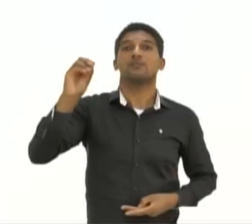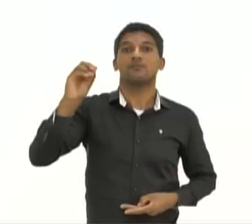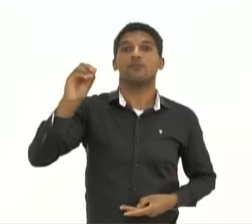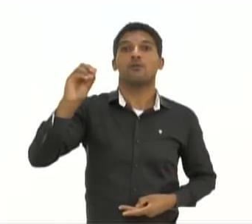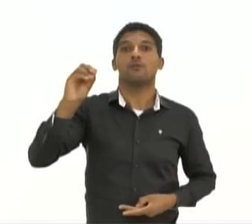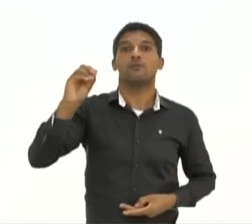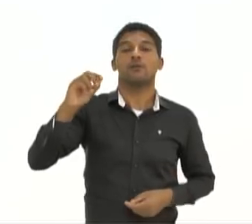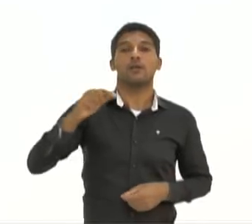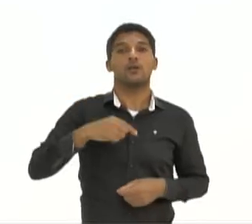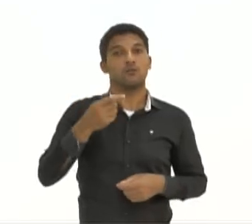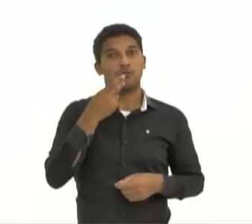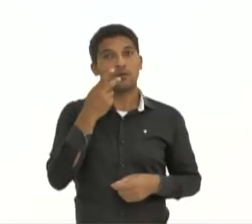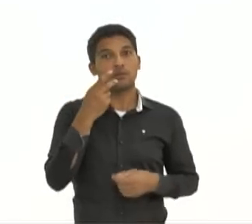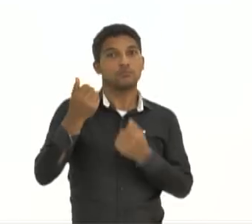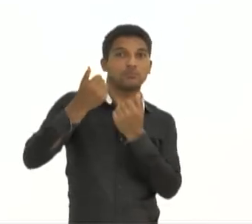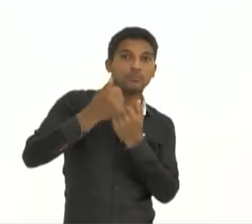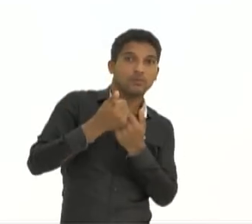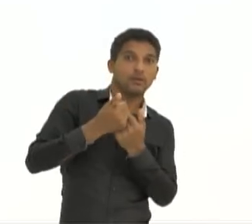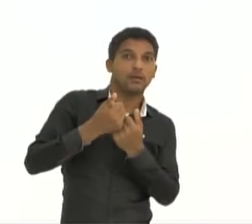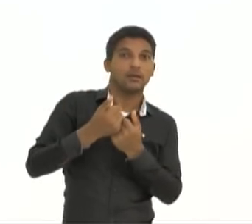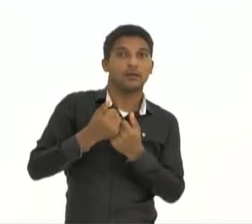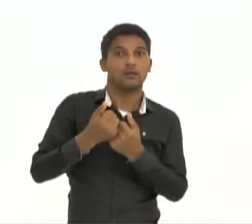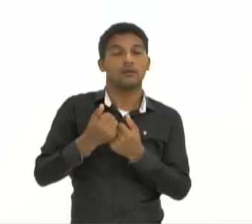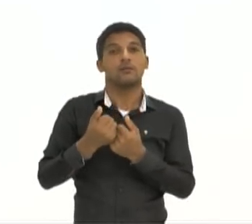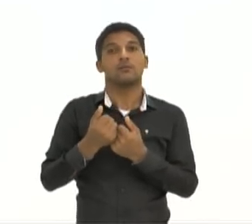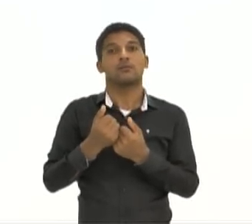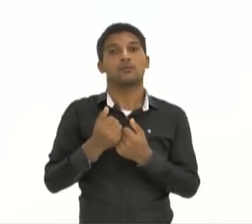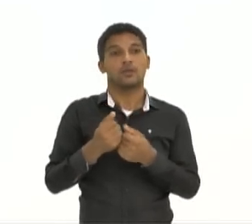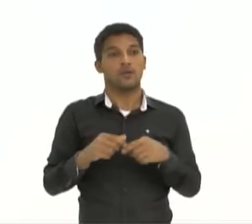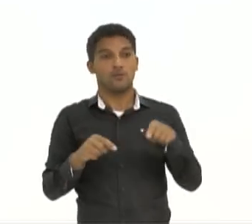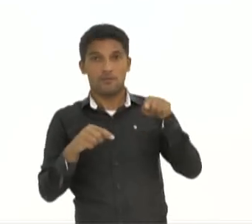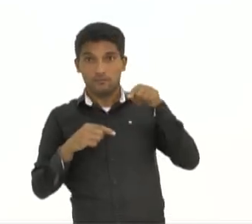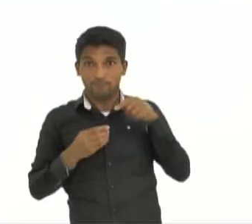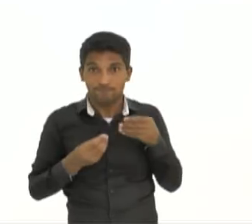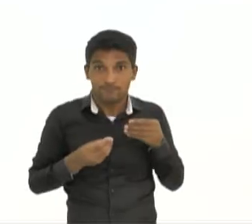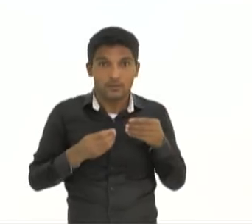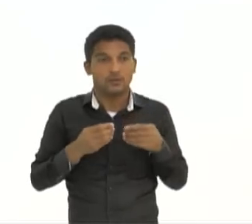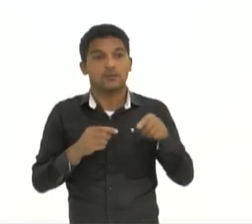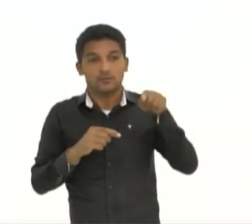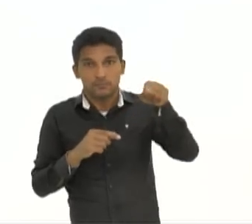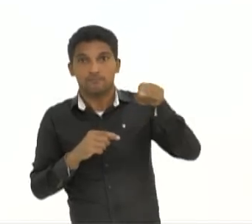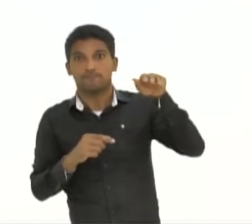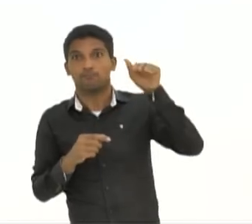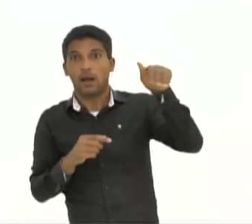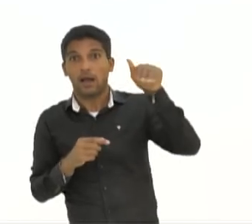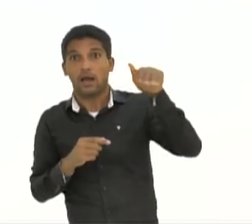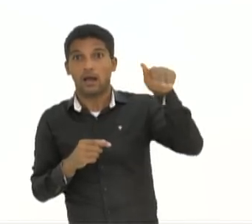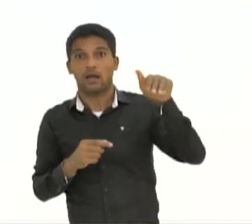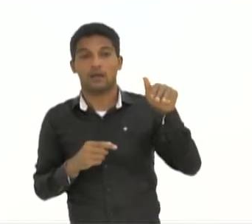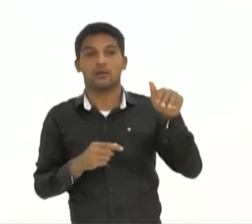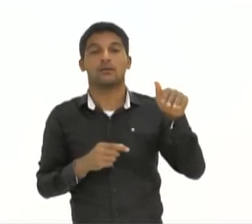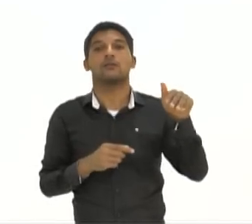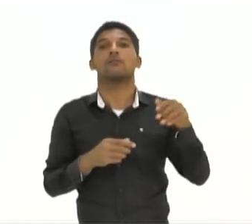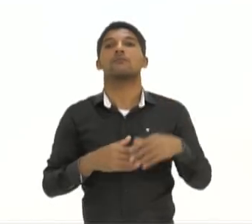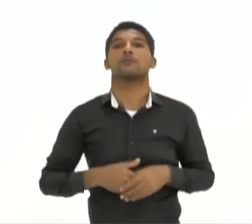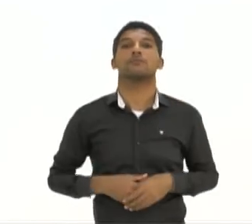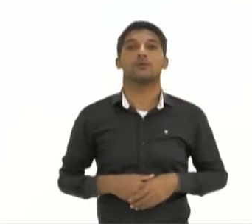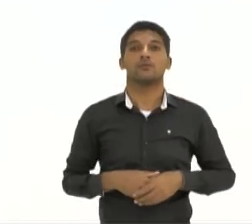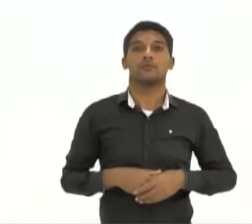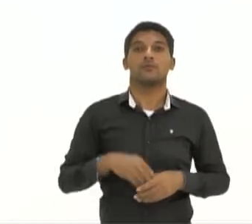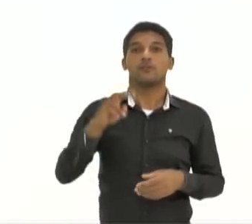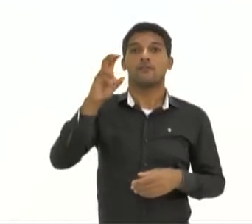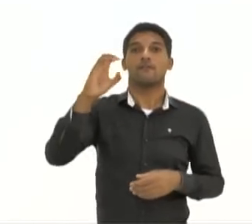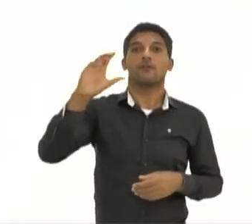carta, me direciono, então o vocativo eu vou chamar a atenção dessa pessoa. Né? Eu posso utilizar um pronome de tratamento para fazer